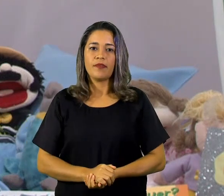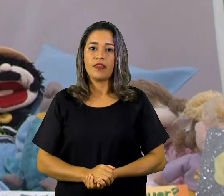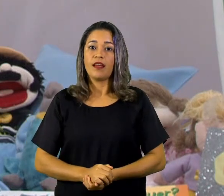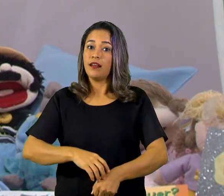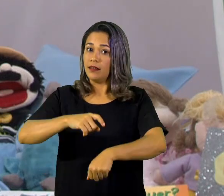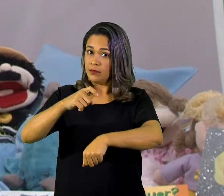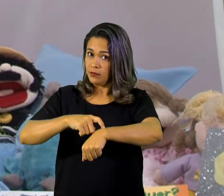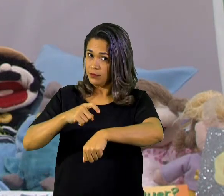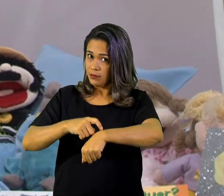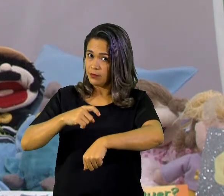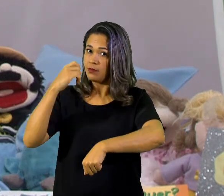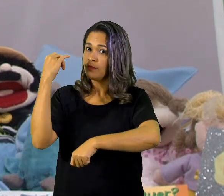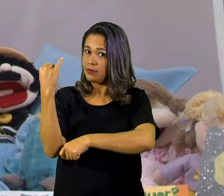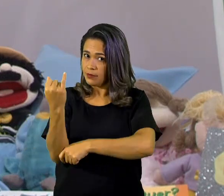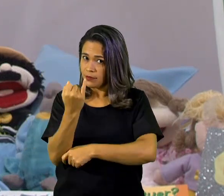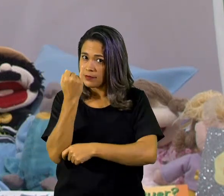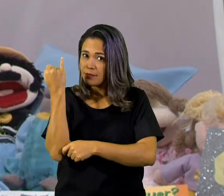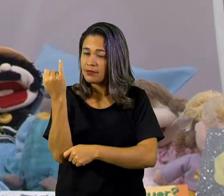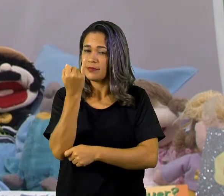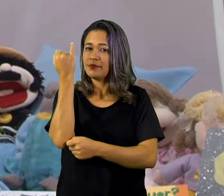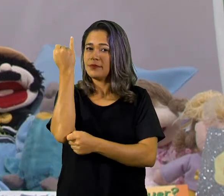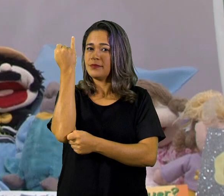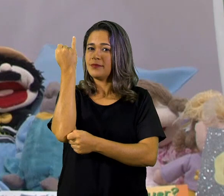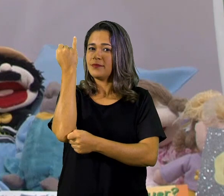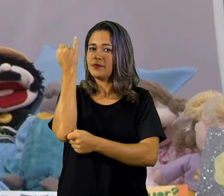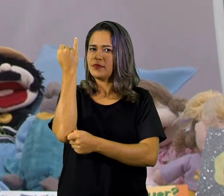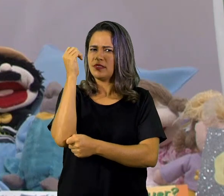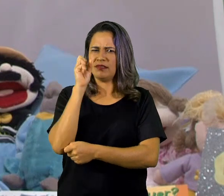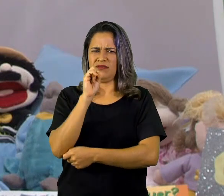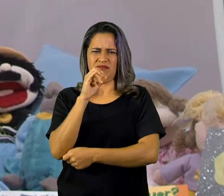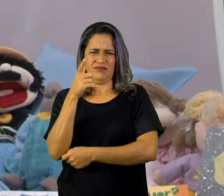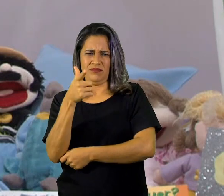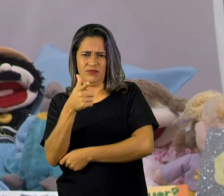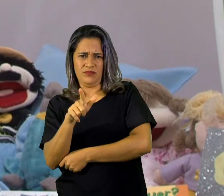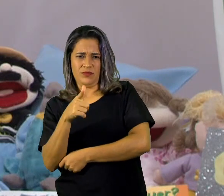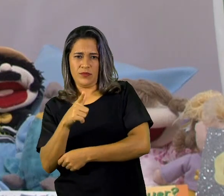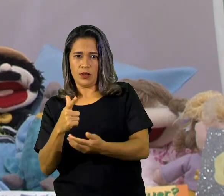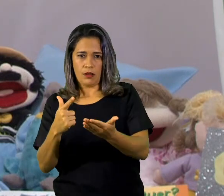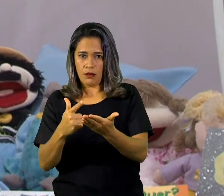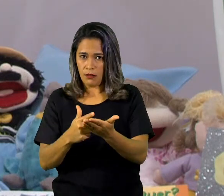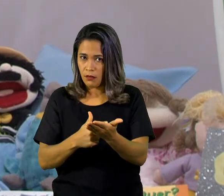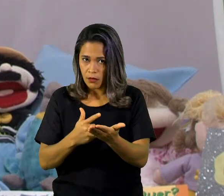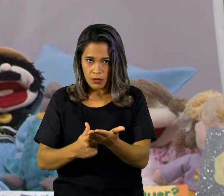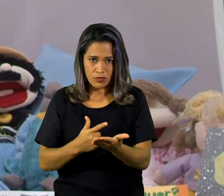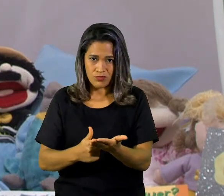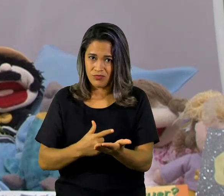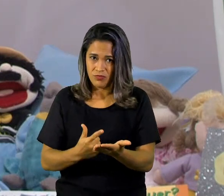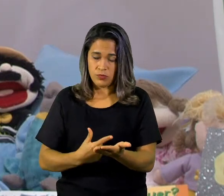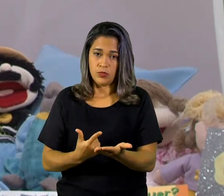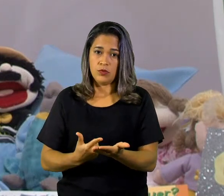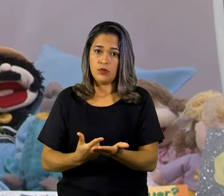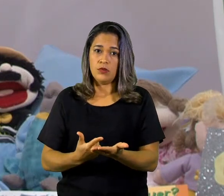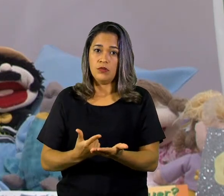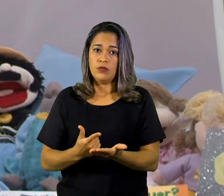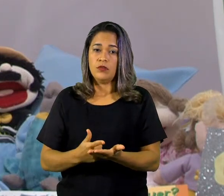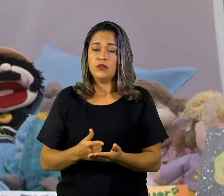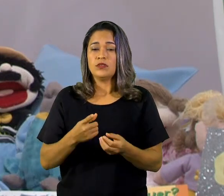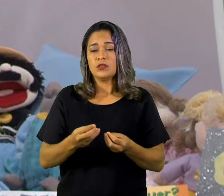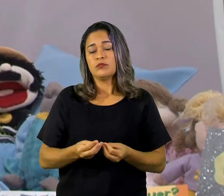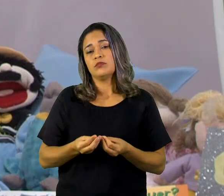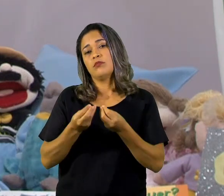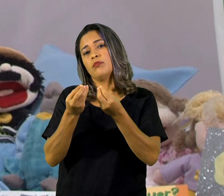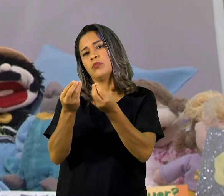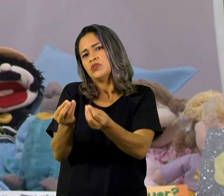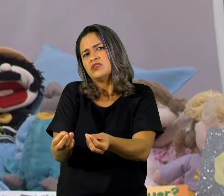muito importantes. Se você não tiver acesso ao livro, você pode trazer para a criança os